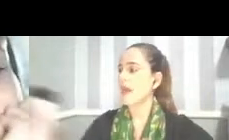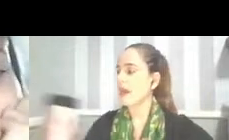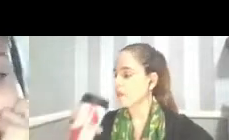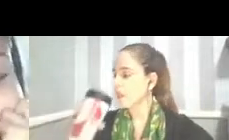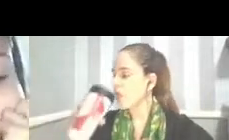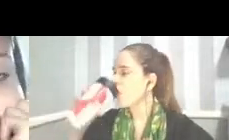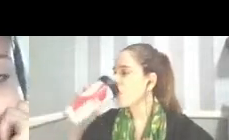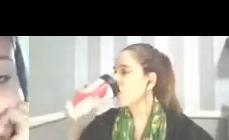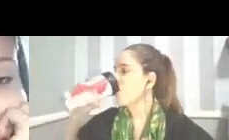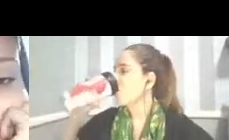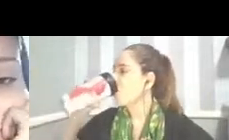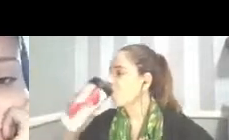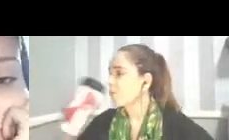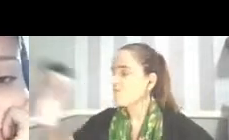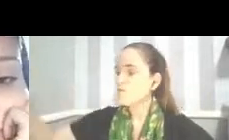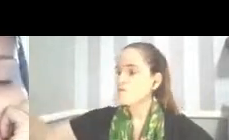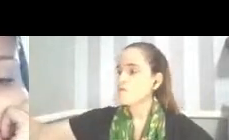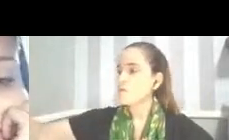acontece na perna?